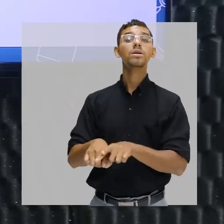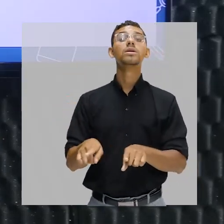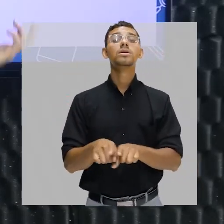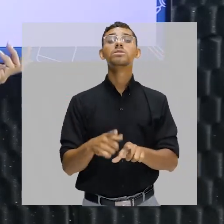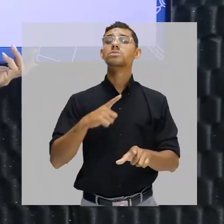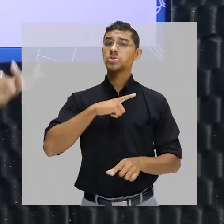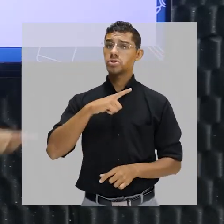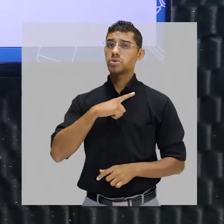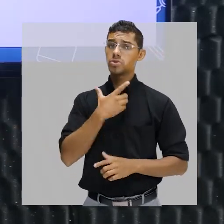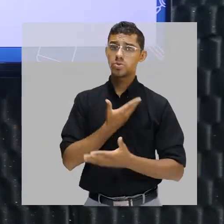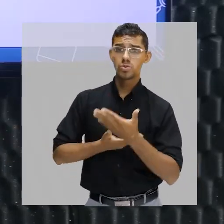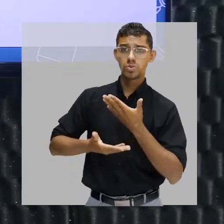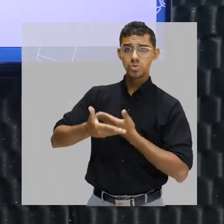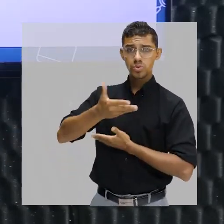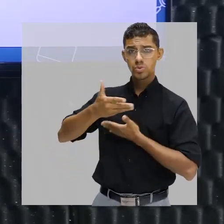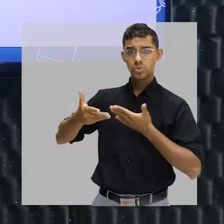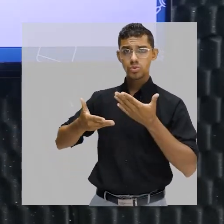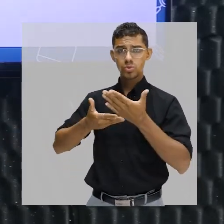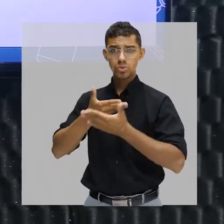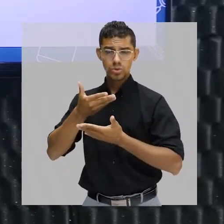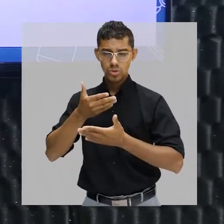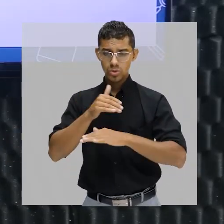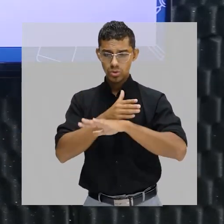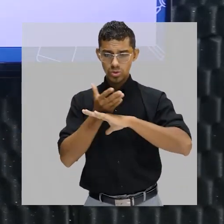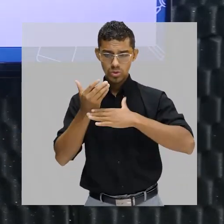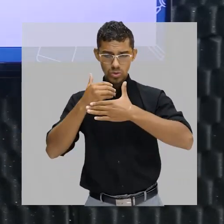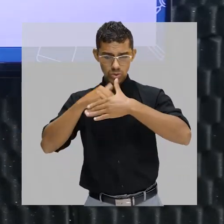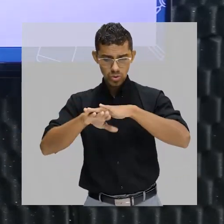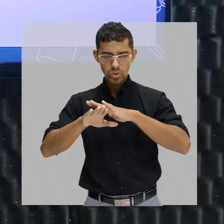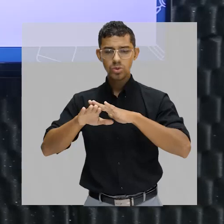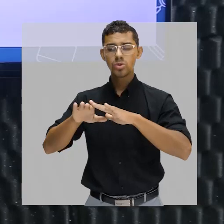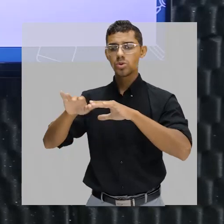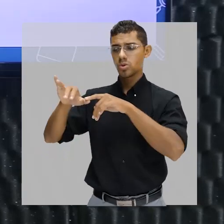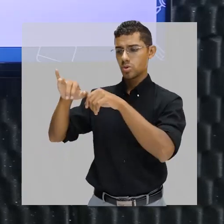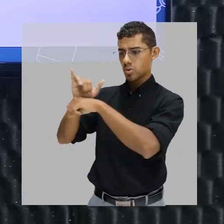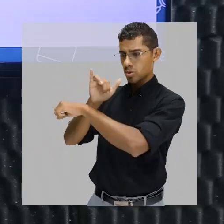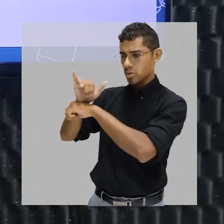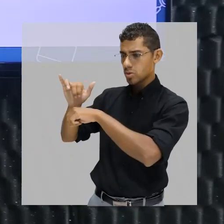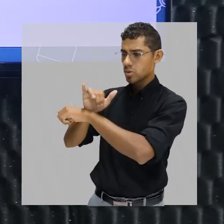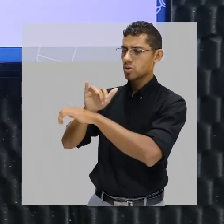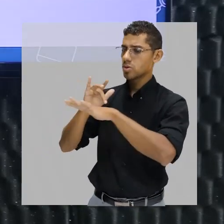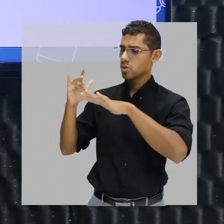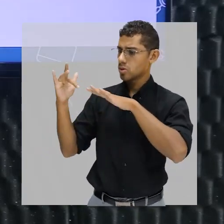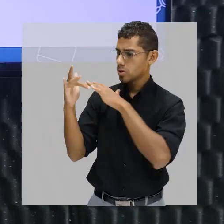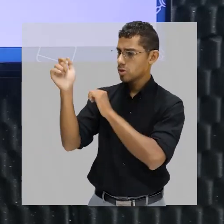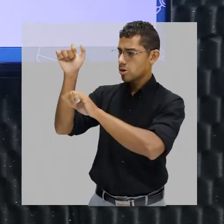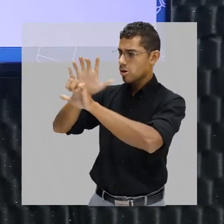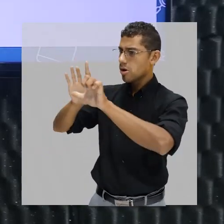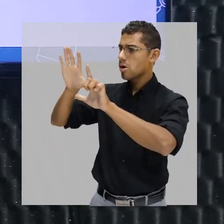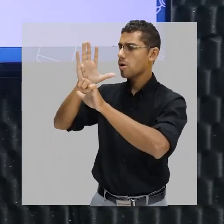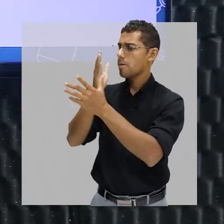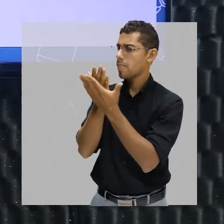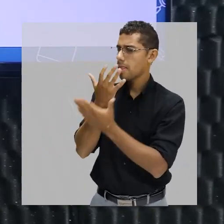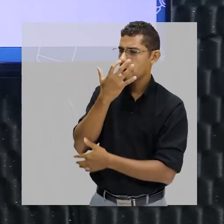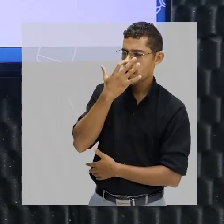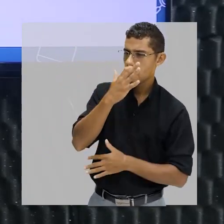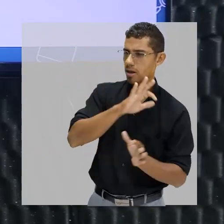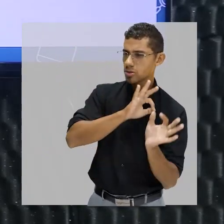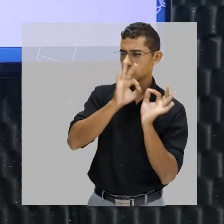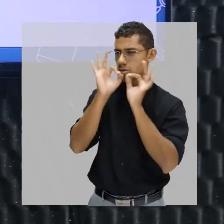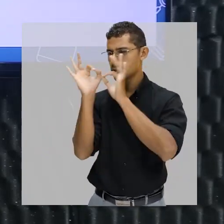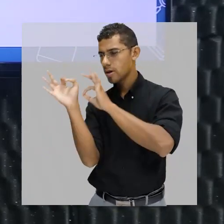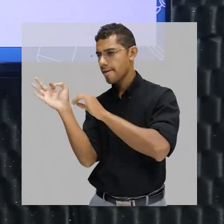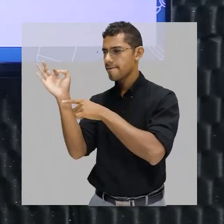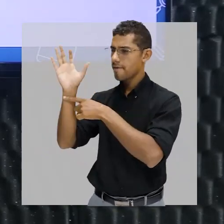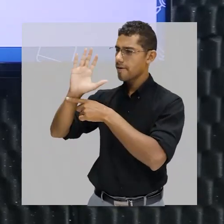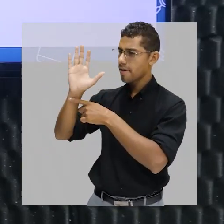com tudo isso, né? O YouTube é uma plataforma onde você pode assistir aulas, assistir a